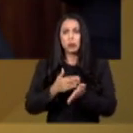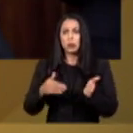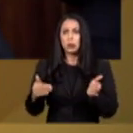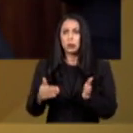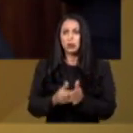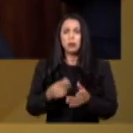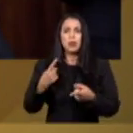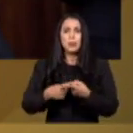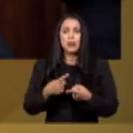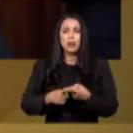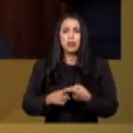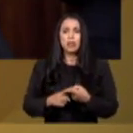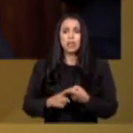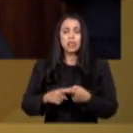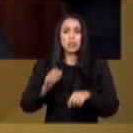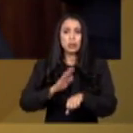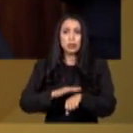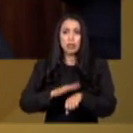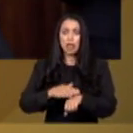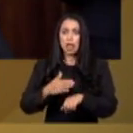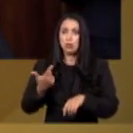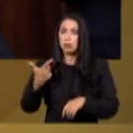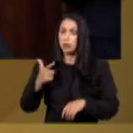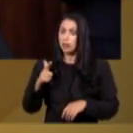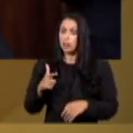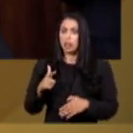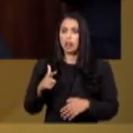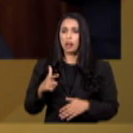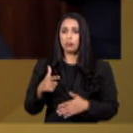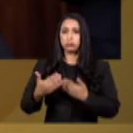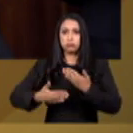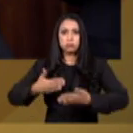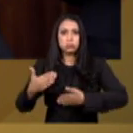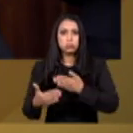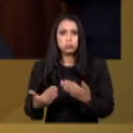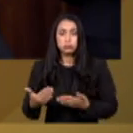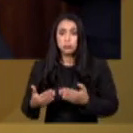condicionado por conta o nascimento do